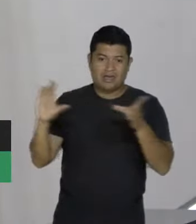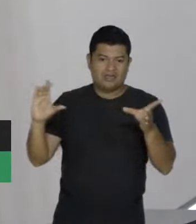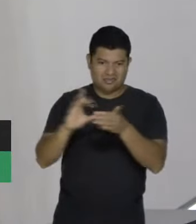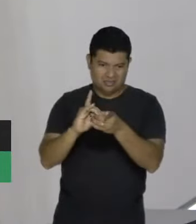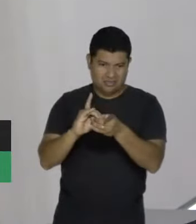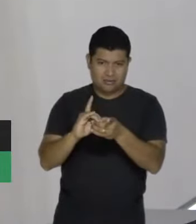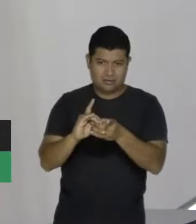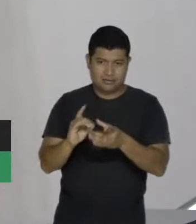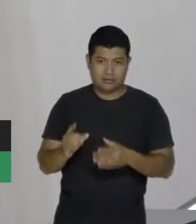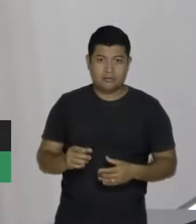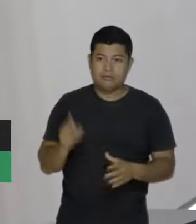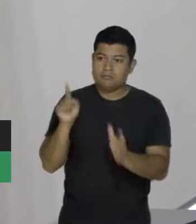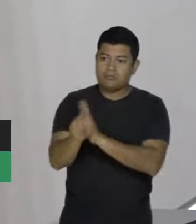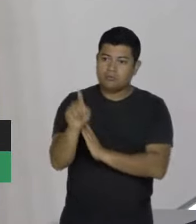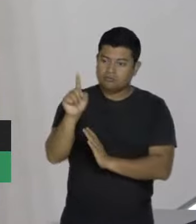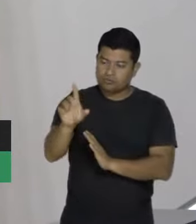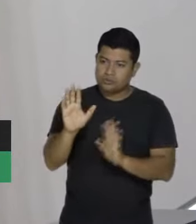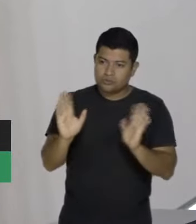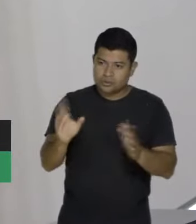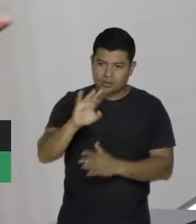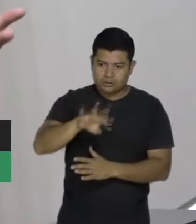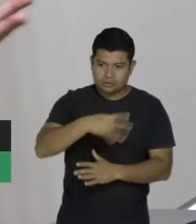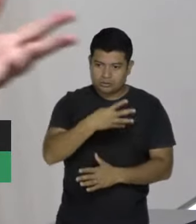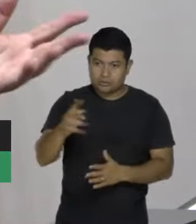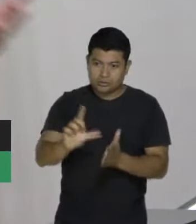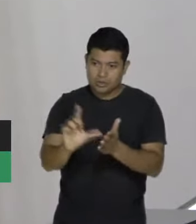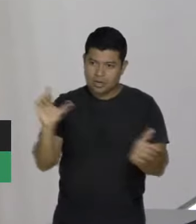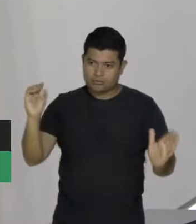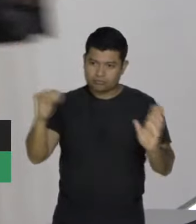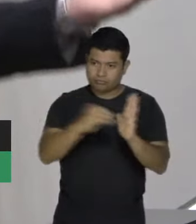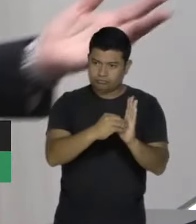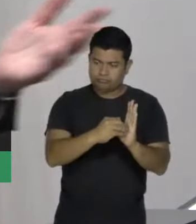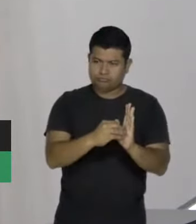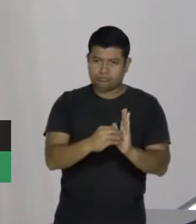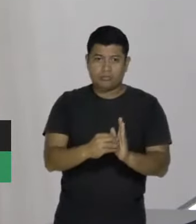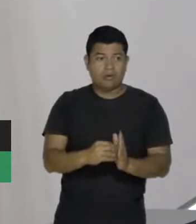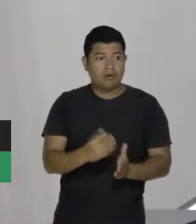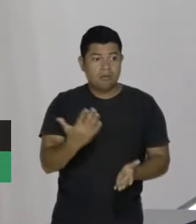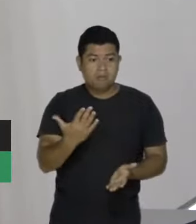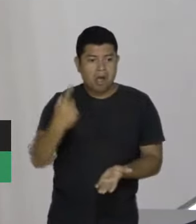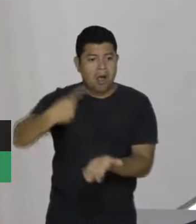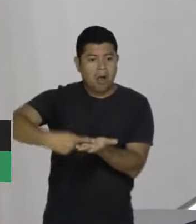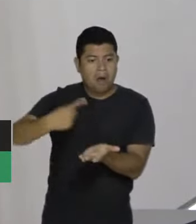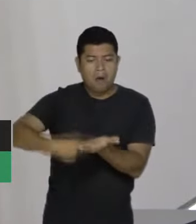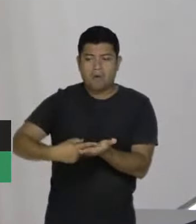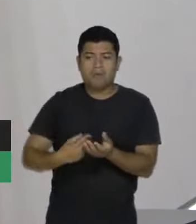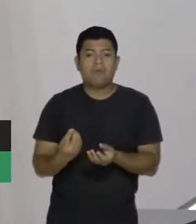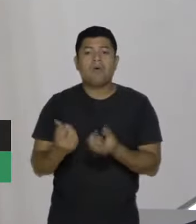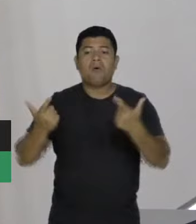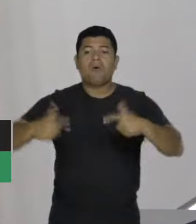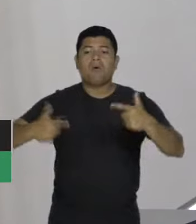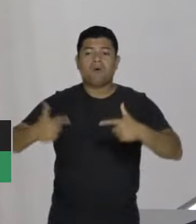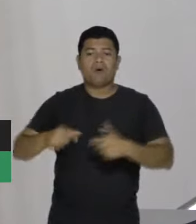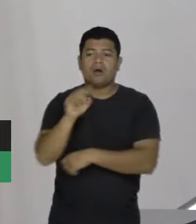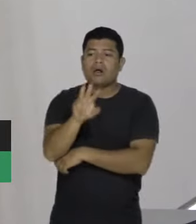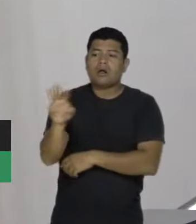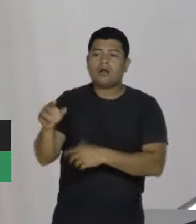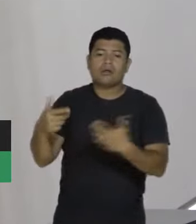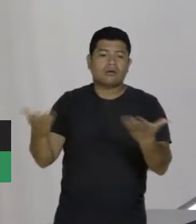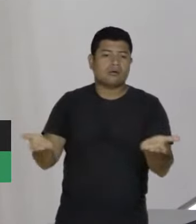pergunta: o senhor agendou? Não, não agendei, mas não tem ninguém, não dá para atender. Não, não